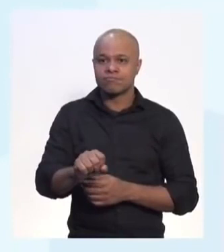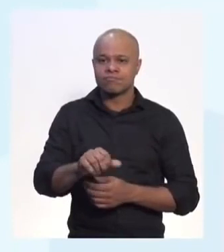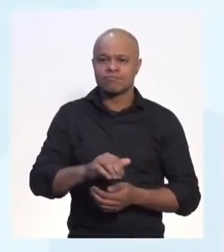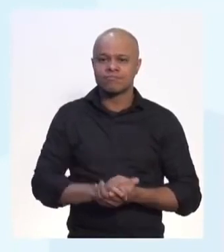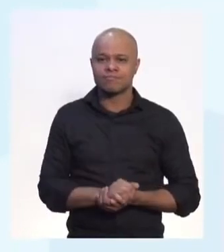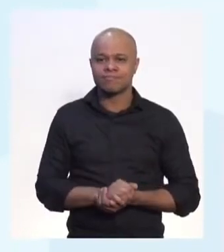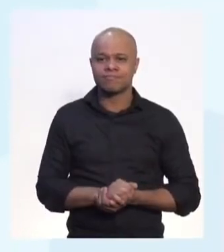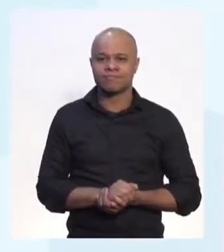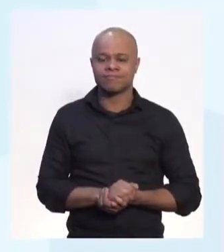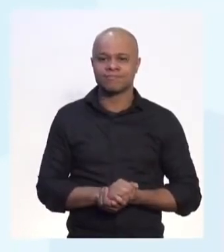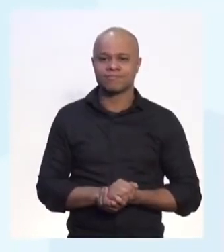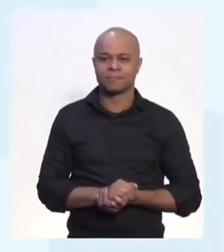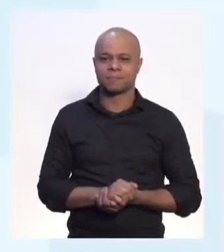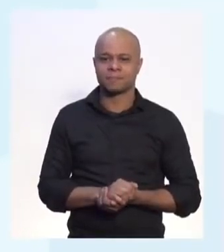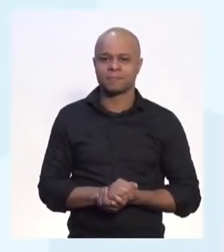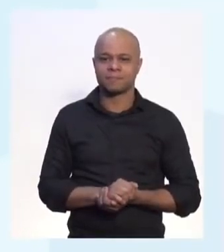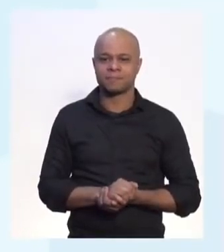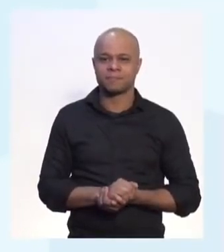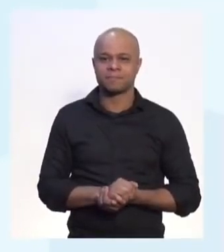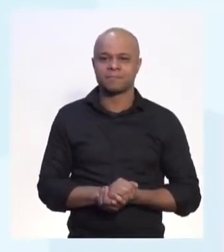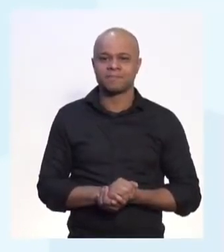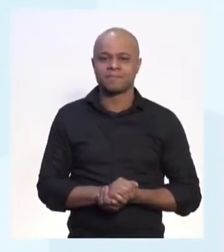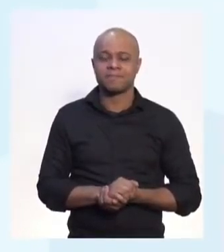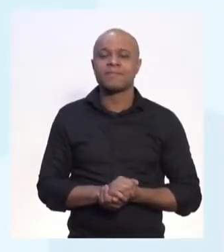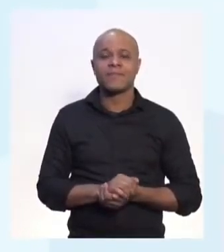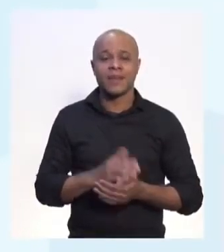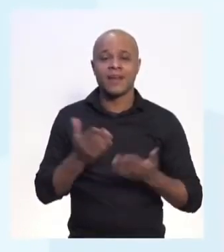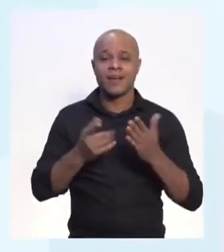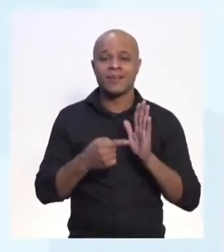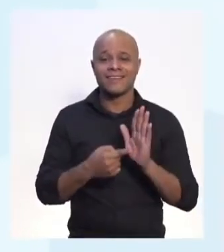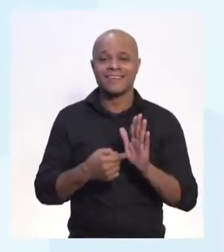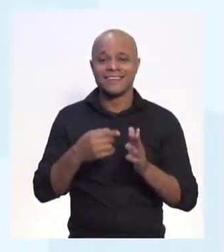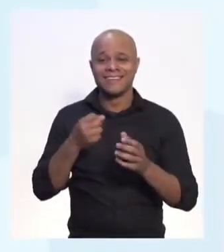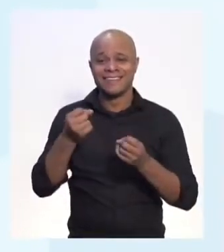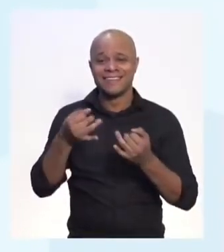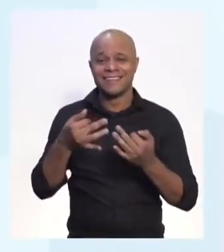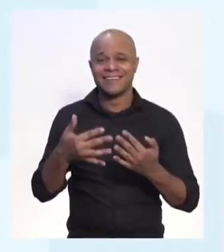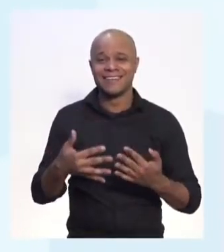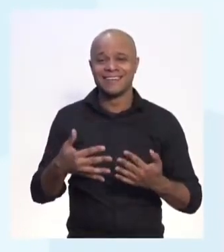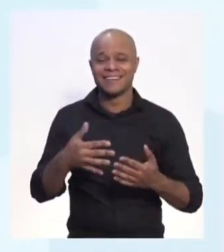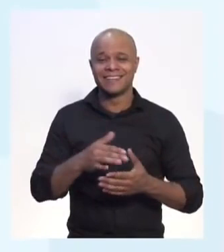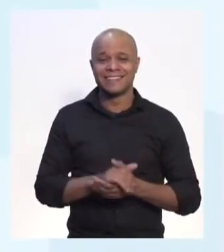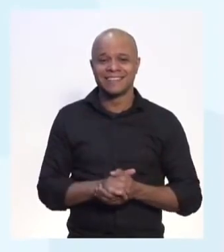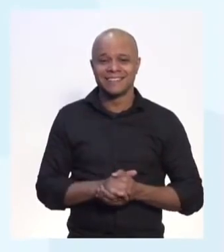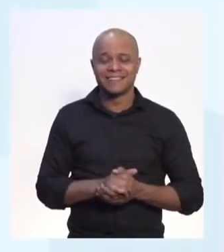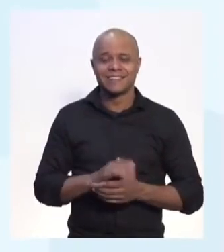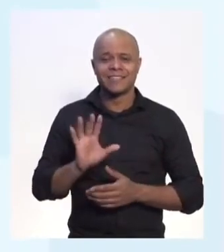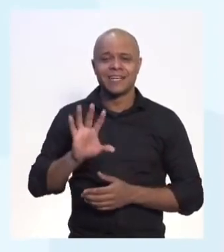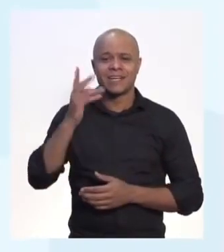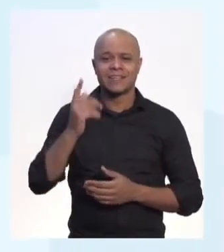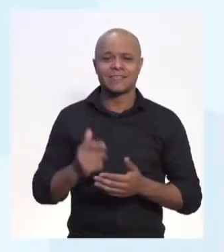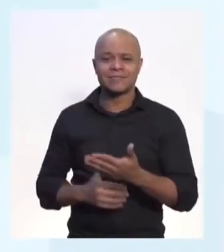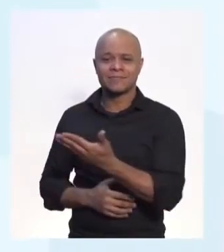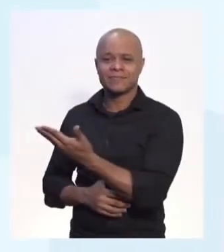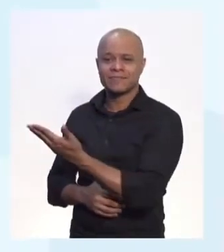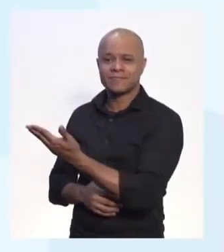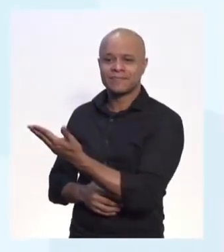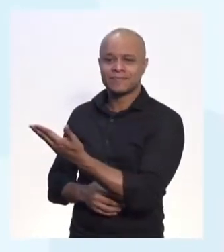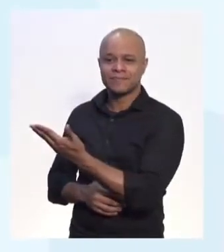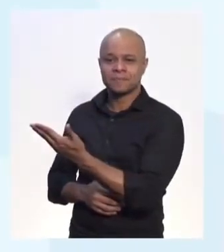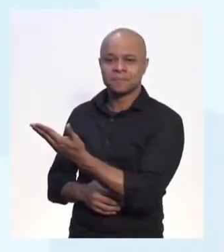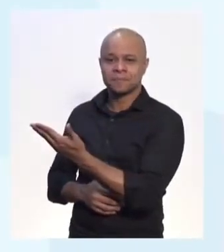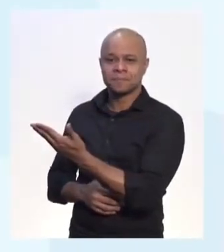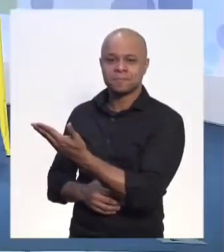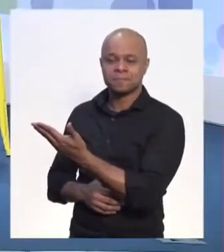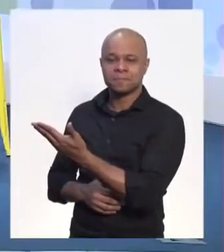Norte e sul. Aí agora eu vou me meter aqui no assunto, tá bom, galerinha? O que acontece aqui no norte e sul?